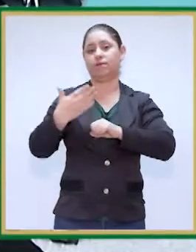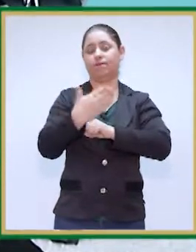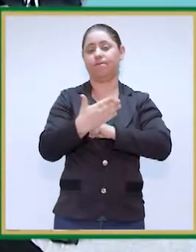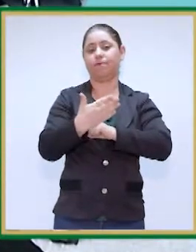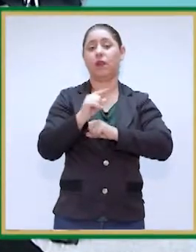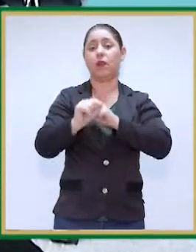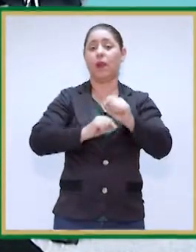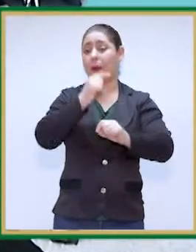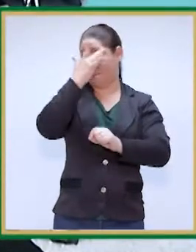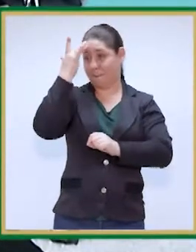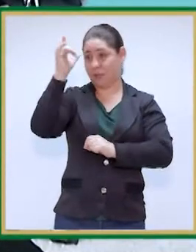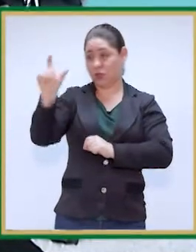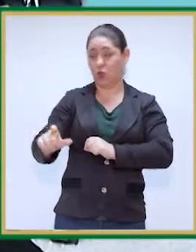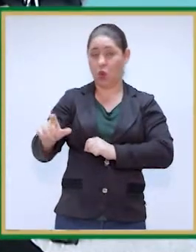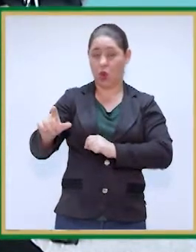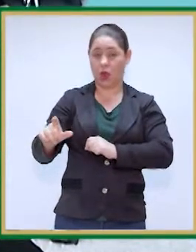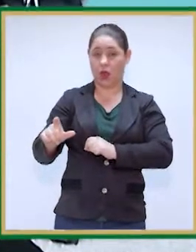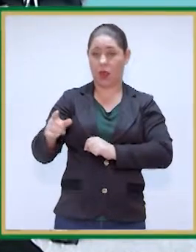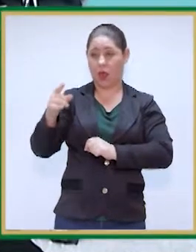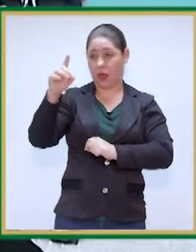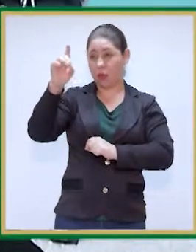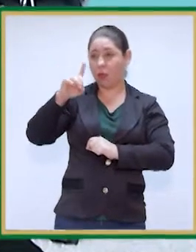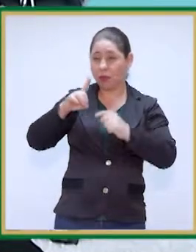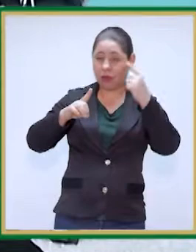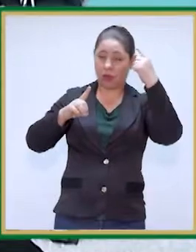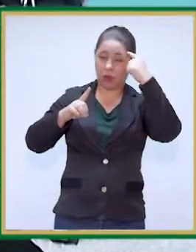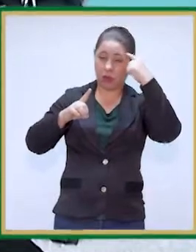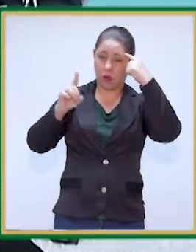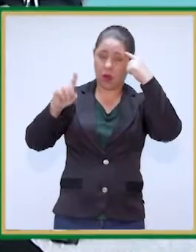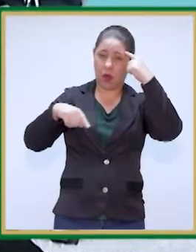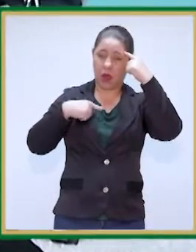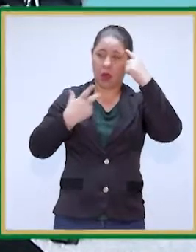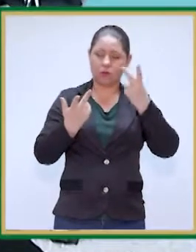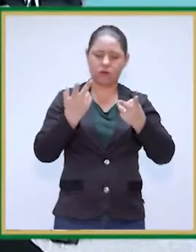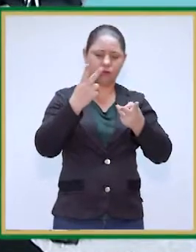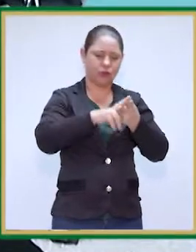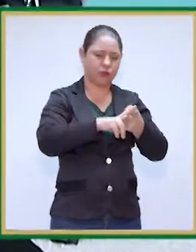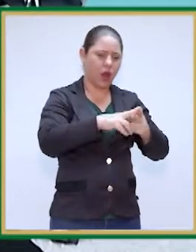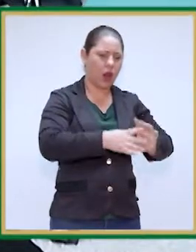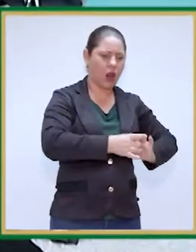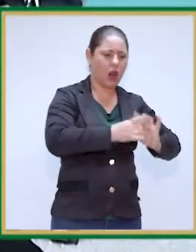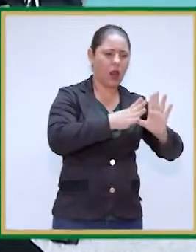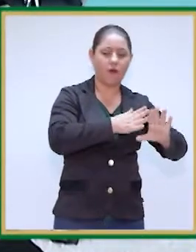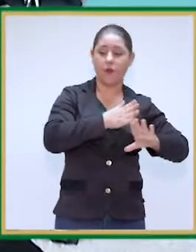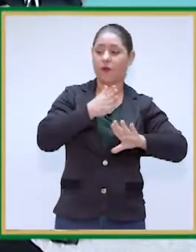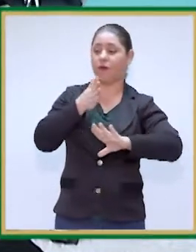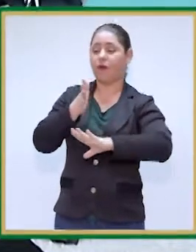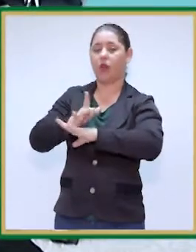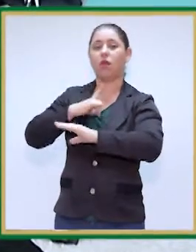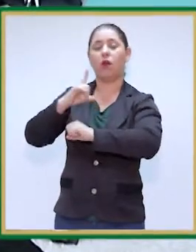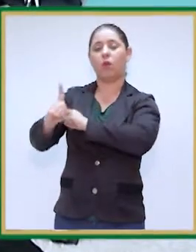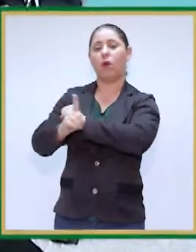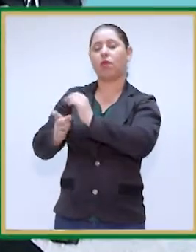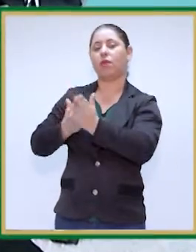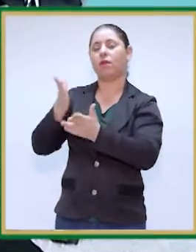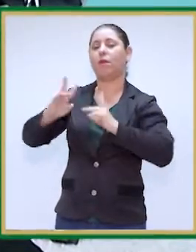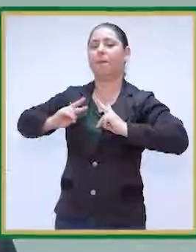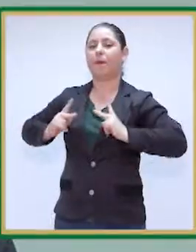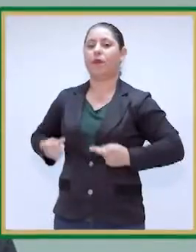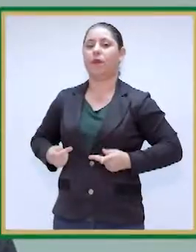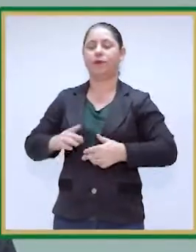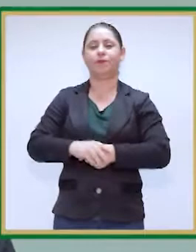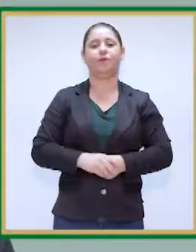Defensoria para que essas pessoas saiam do sistema prisional ali tradicional e possam receber um tratamento digno e